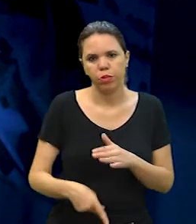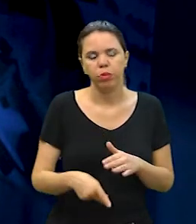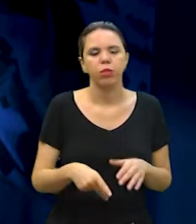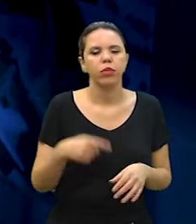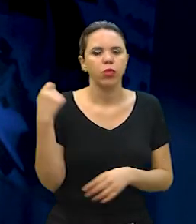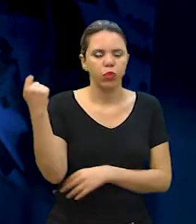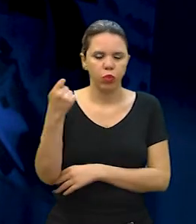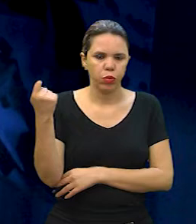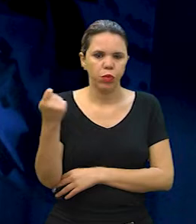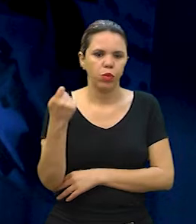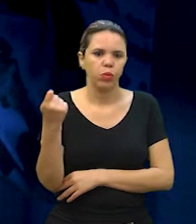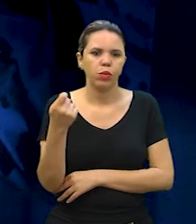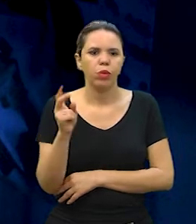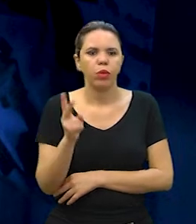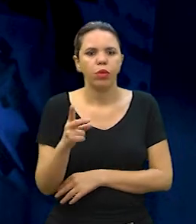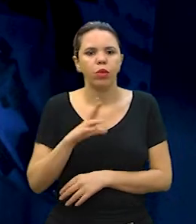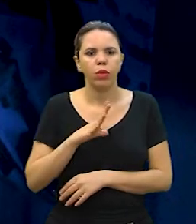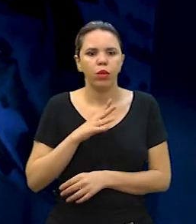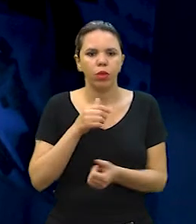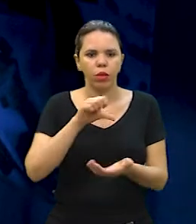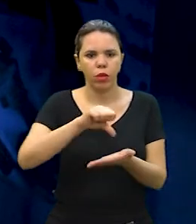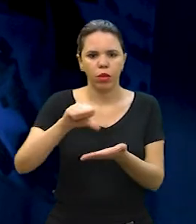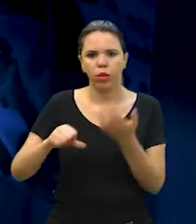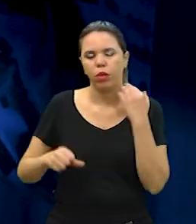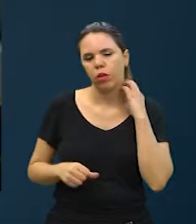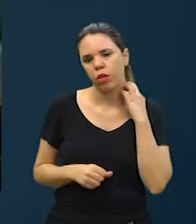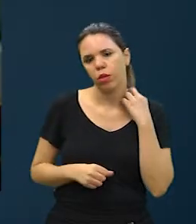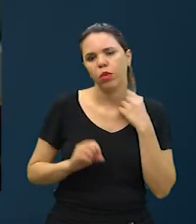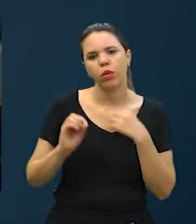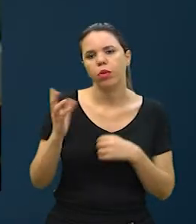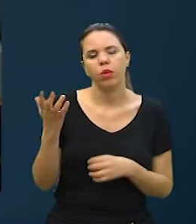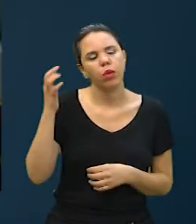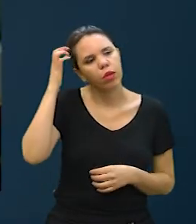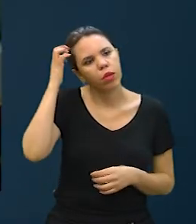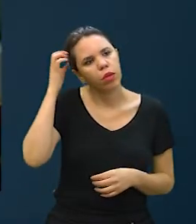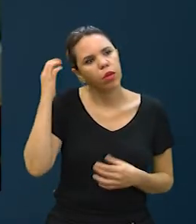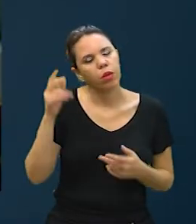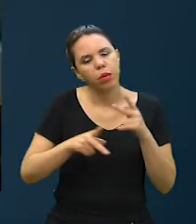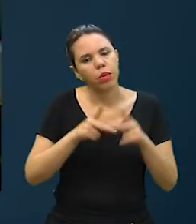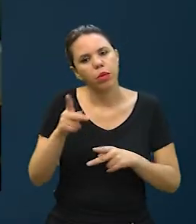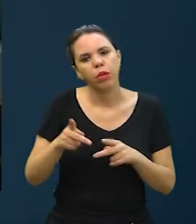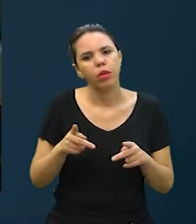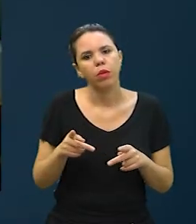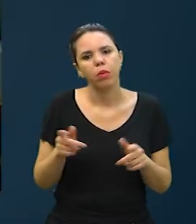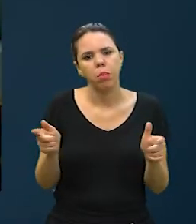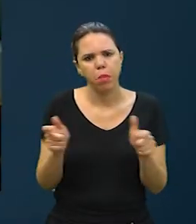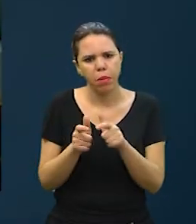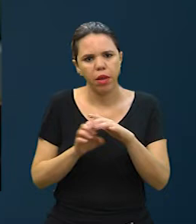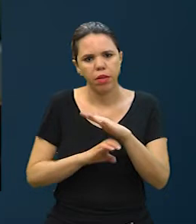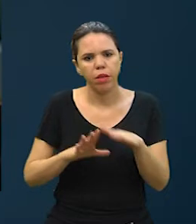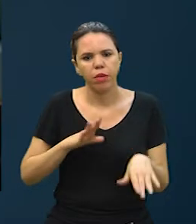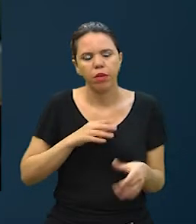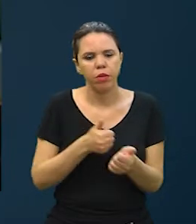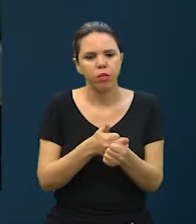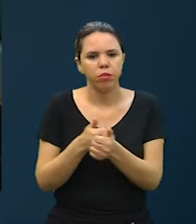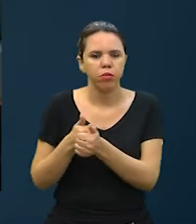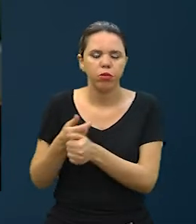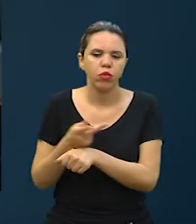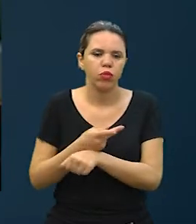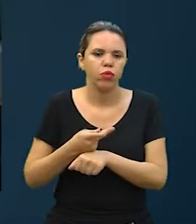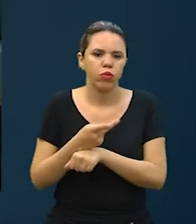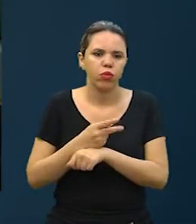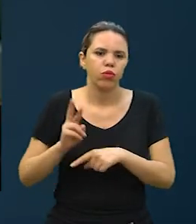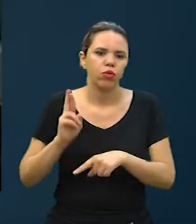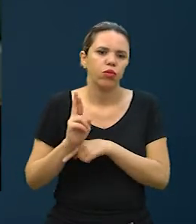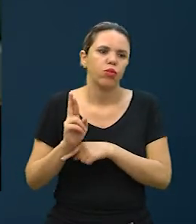próprias no interior do Rio Grande do Sul, sempre em cidades polo. E o que acontecia? Pessoas de pequenas cidades vizinhas procuravam